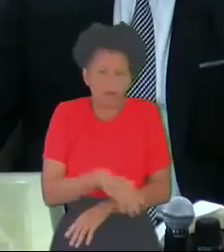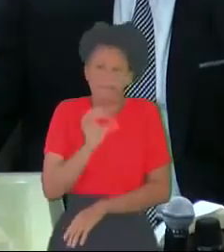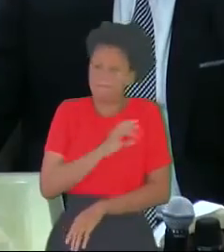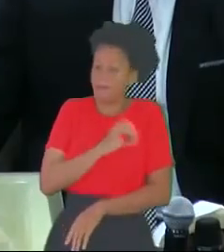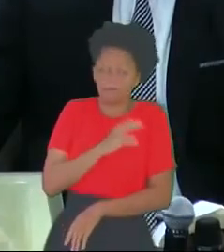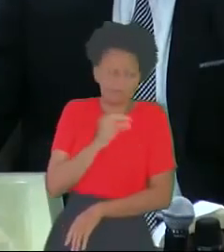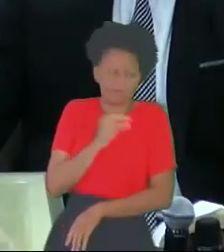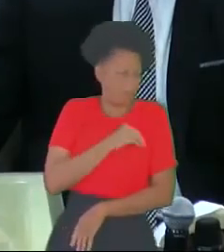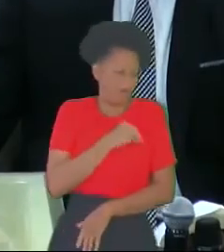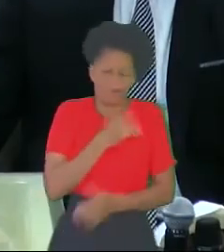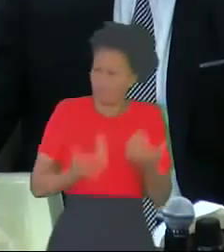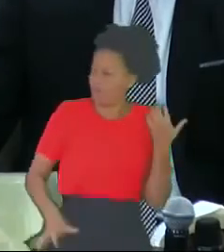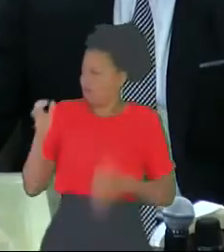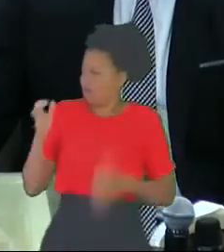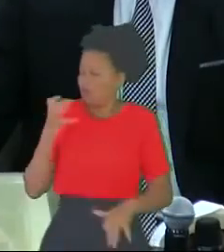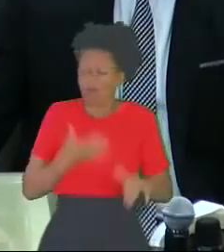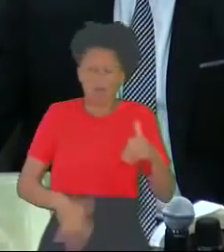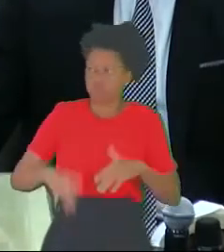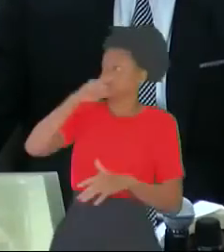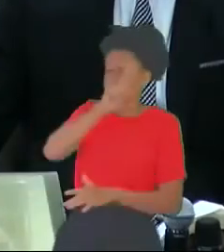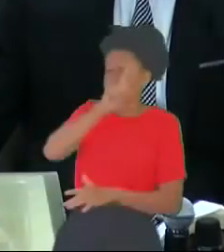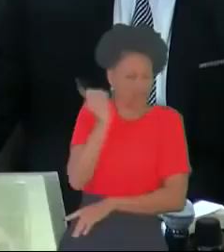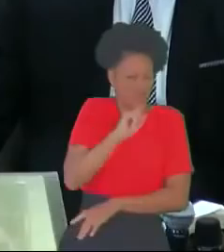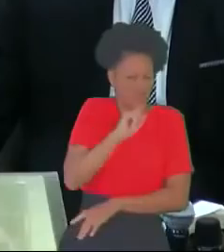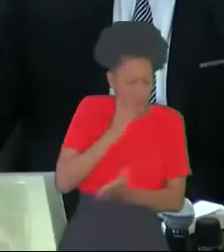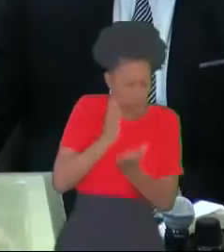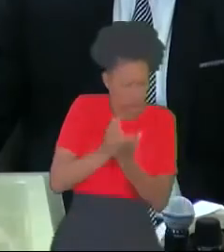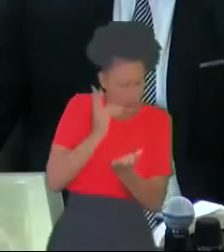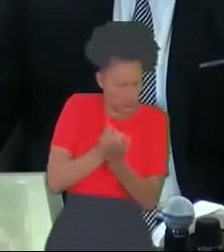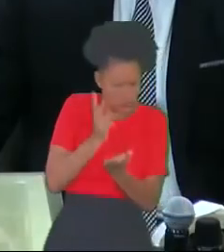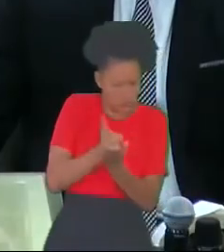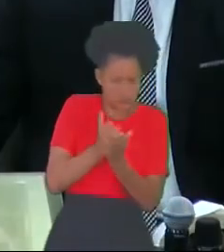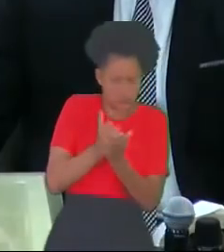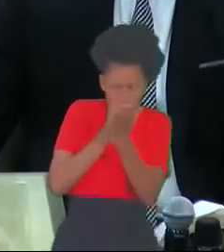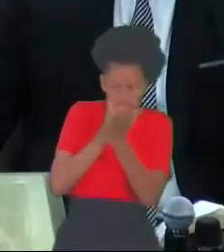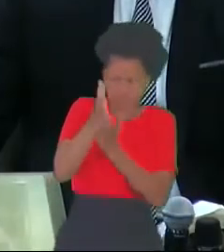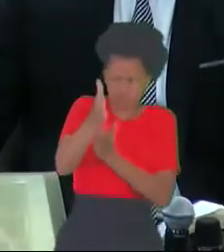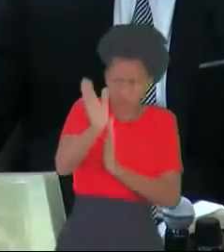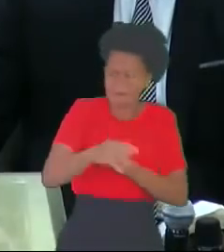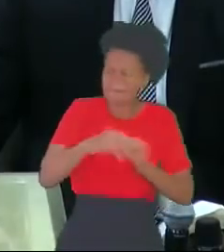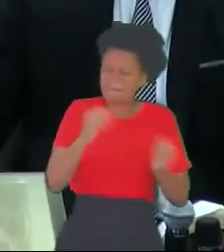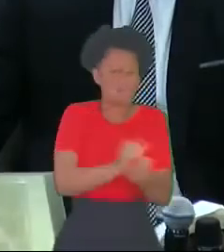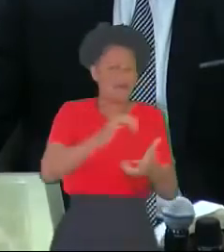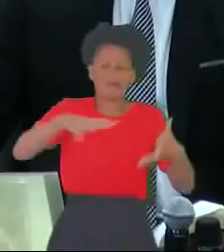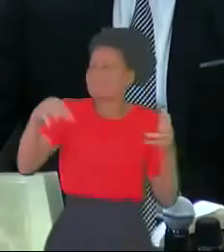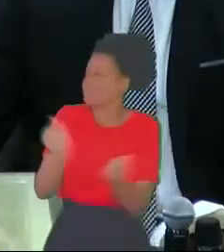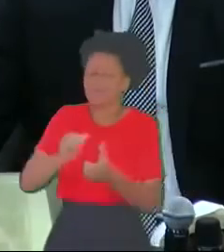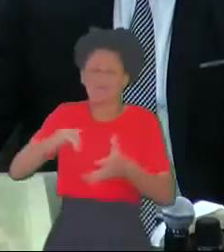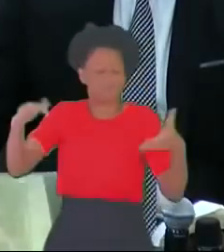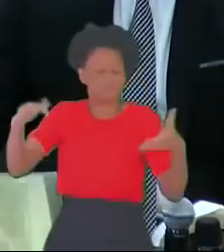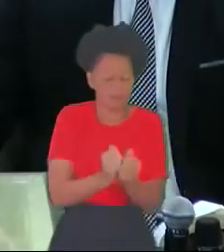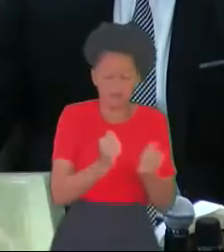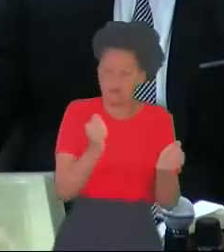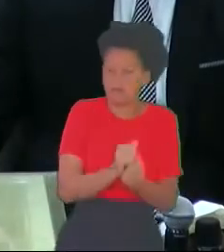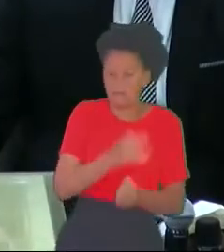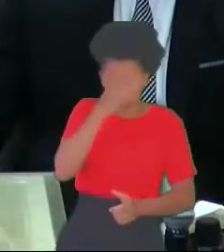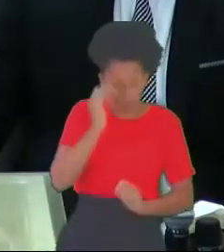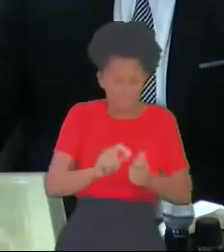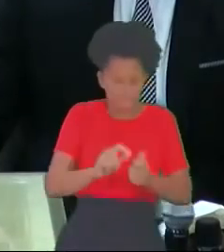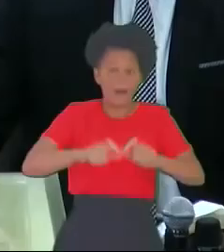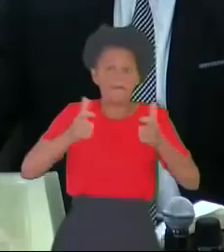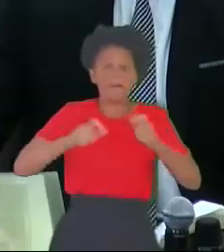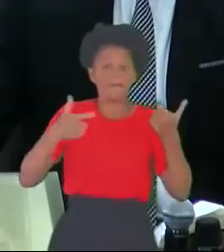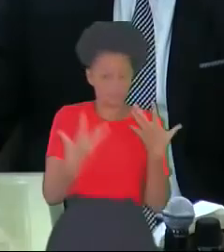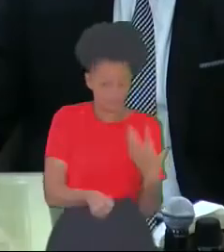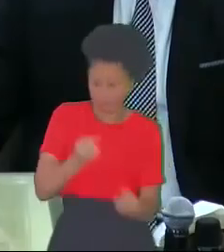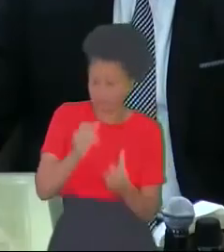pecar. O povo tinha medo de desobedecer a Deus. O povo amava a Deus. E milagre, milagre, milagre. E alma se entregando, e alma se entregando,